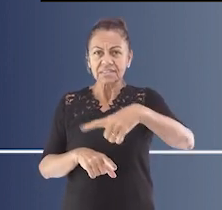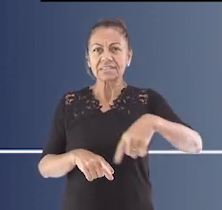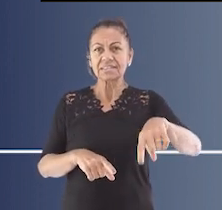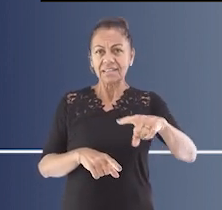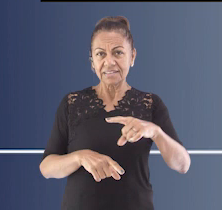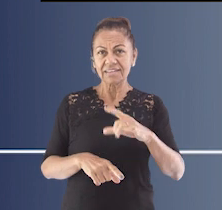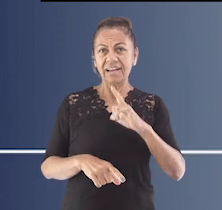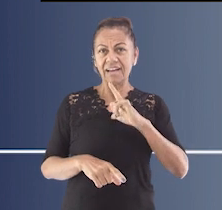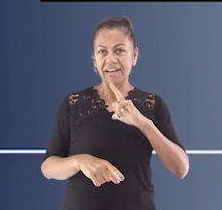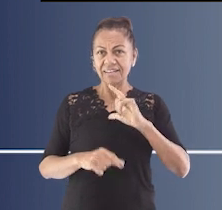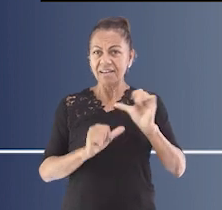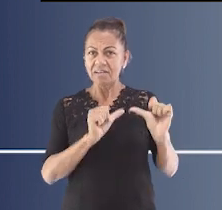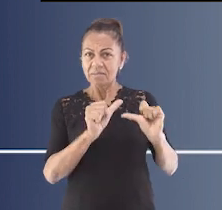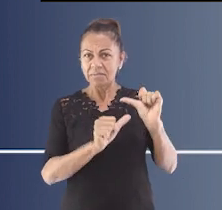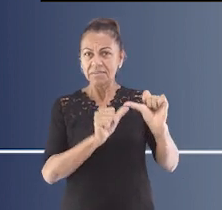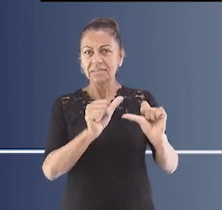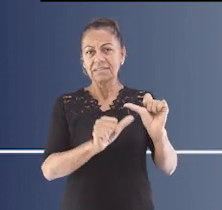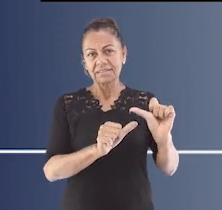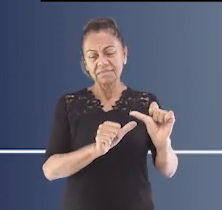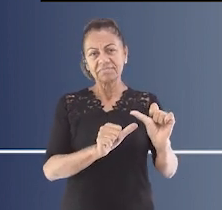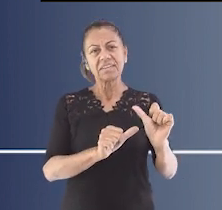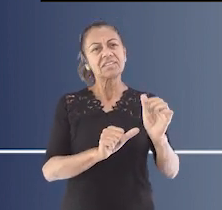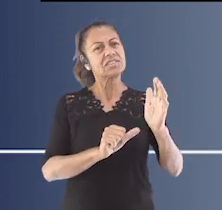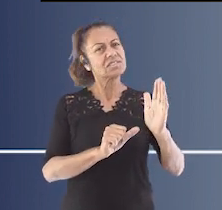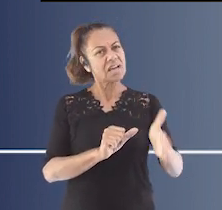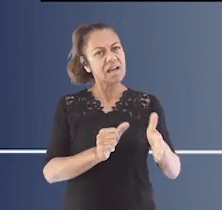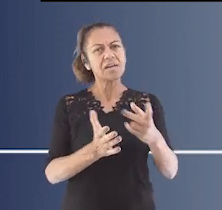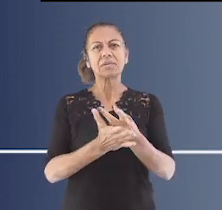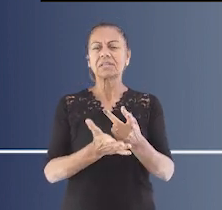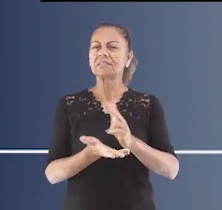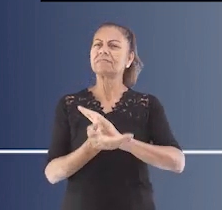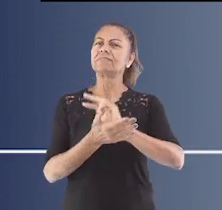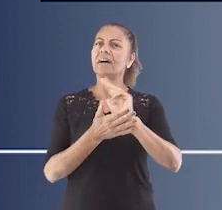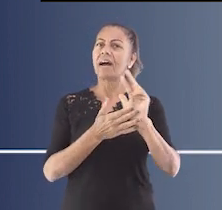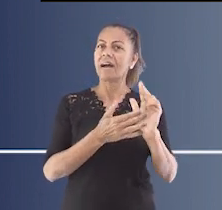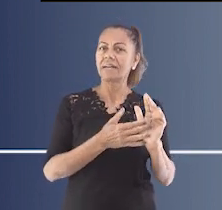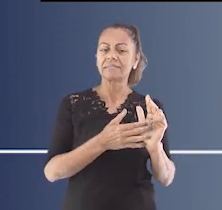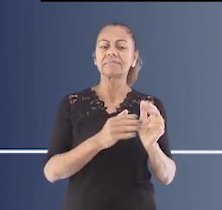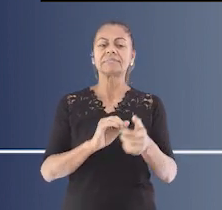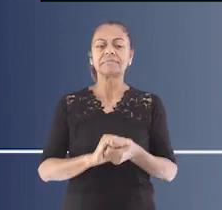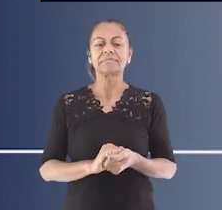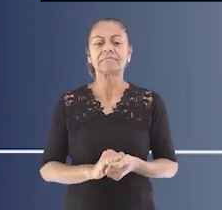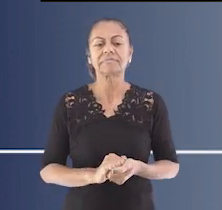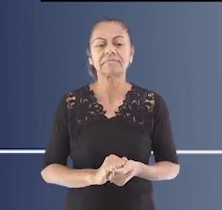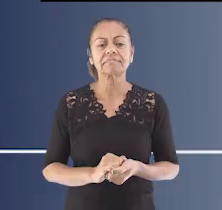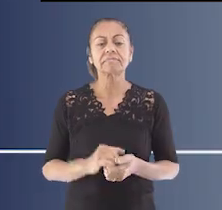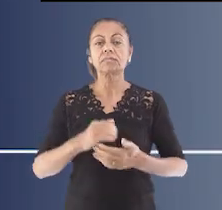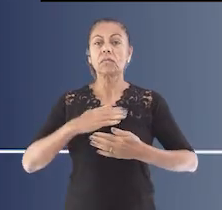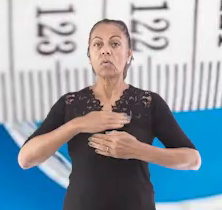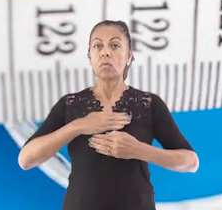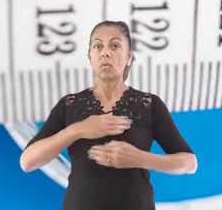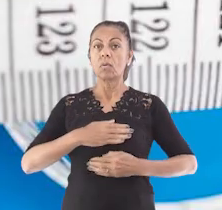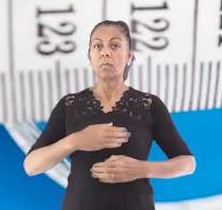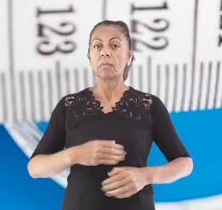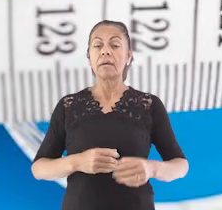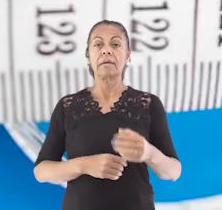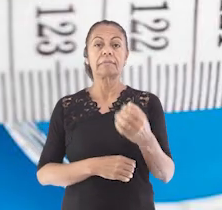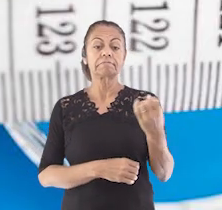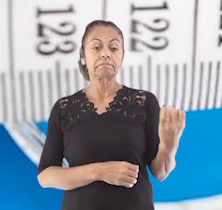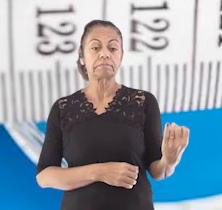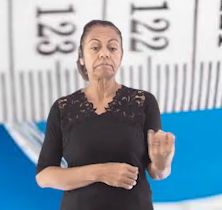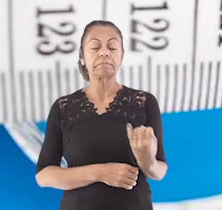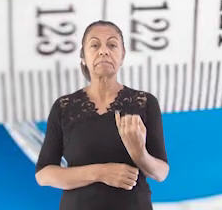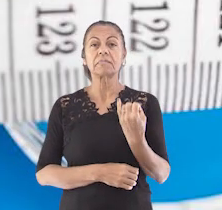algumas dessas mudanças, não se preocupe, todos nós passamos ou passaremos pela puberdade. Apesar